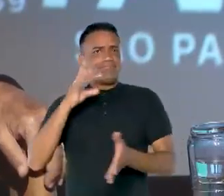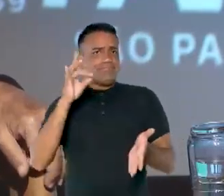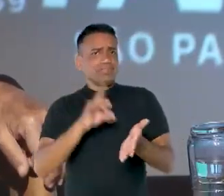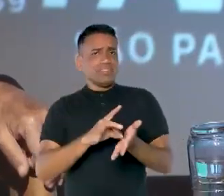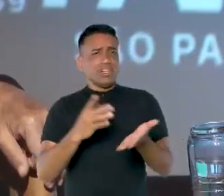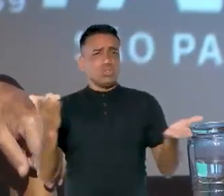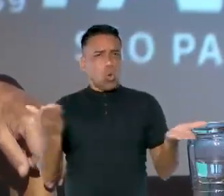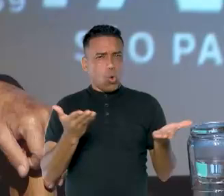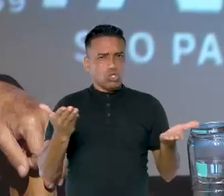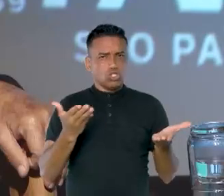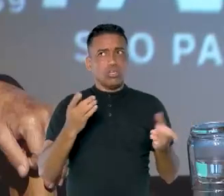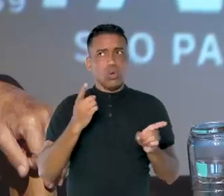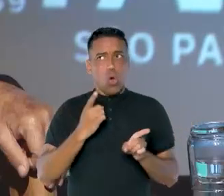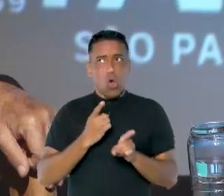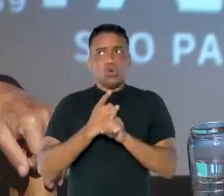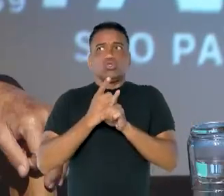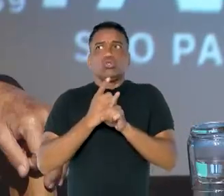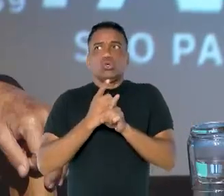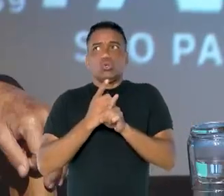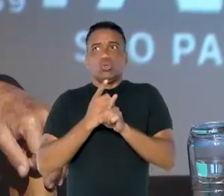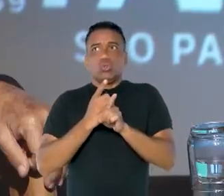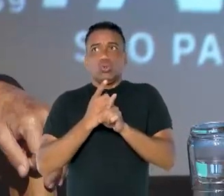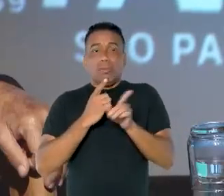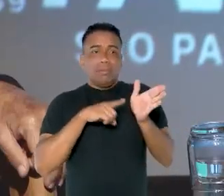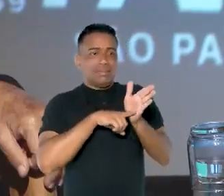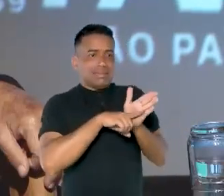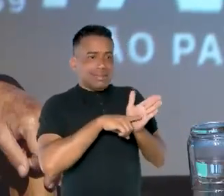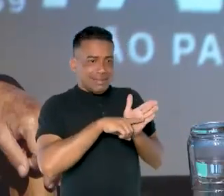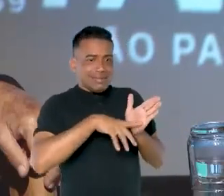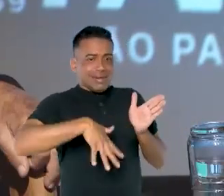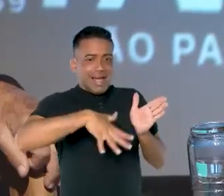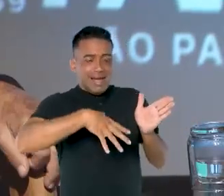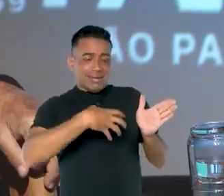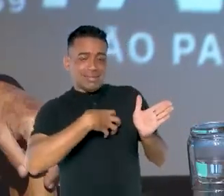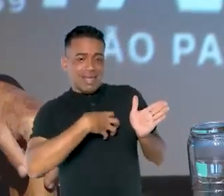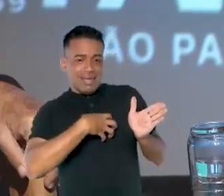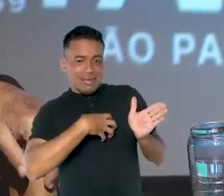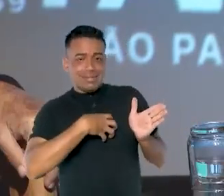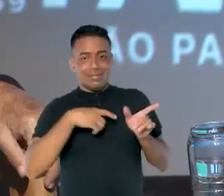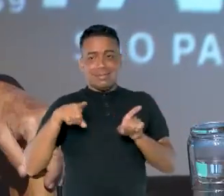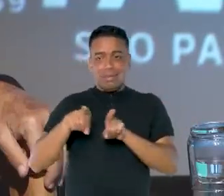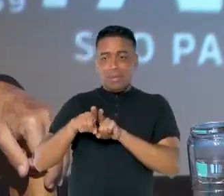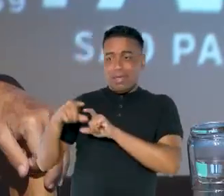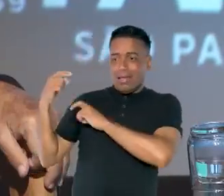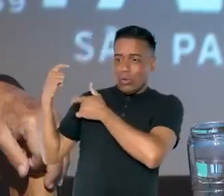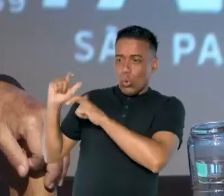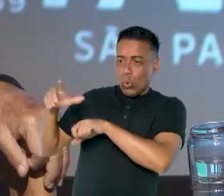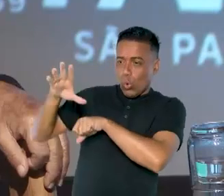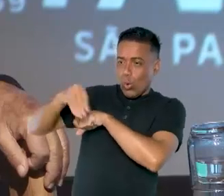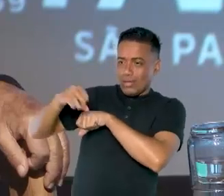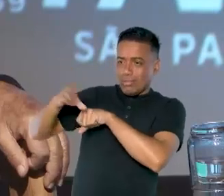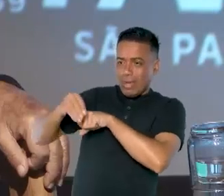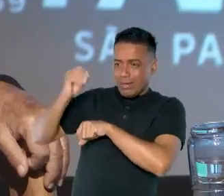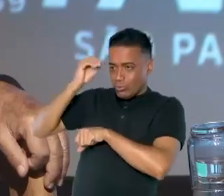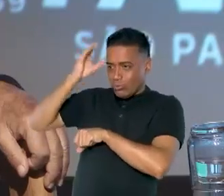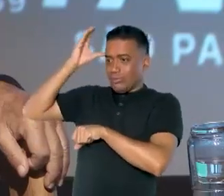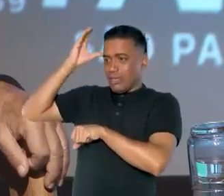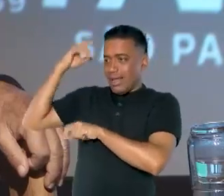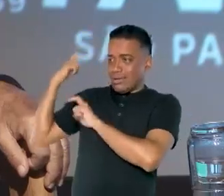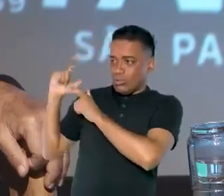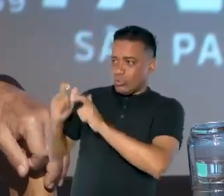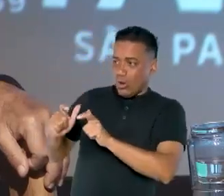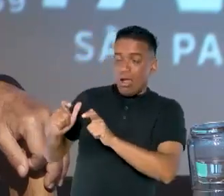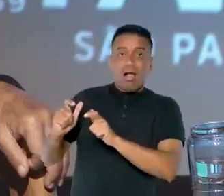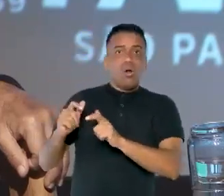esse encontro da sabedoria científica com os conhecimentos profissionais acabou